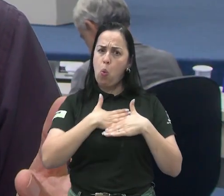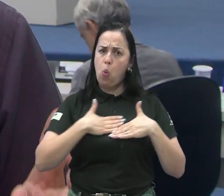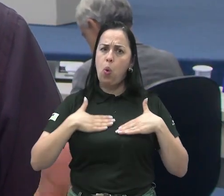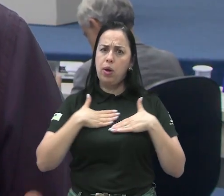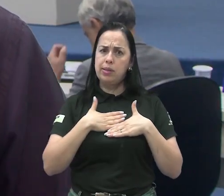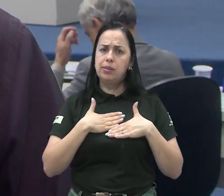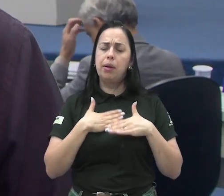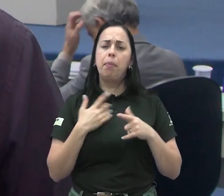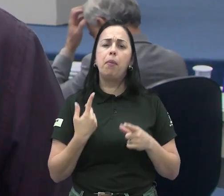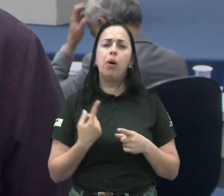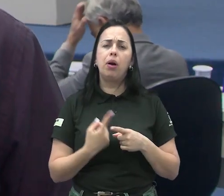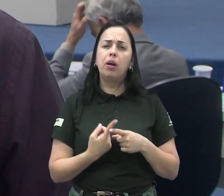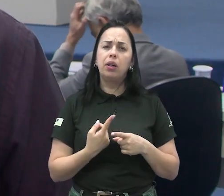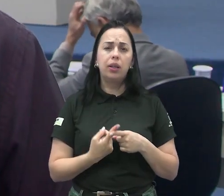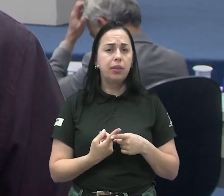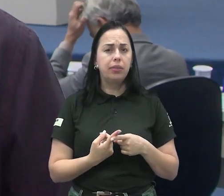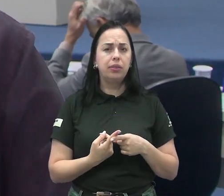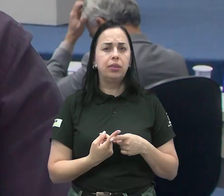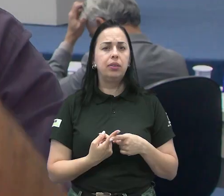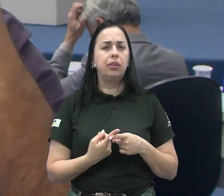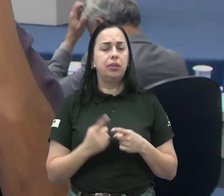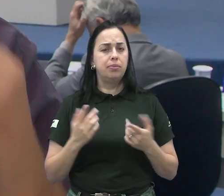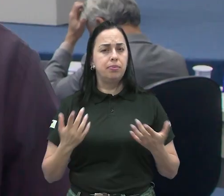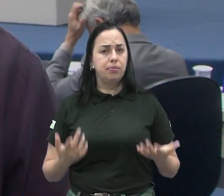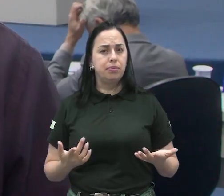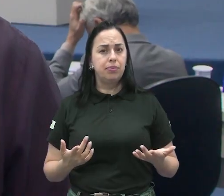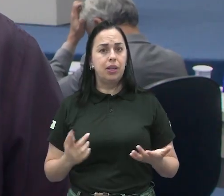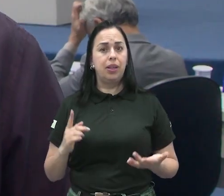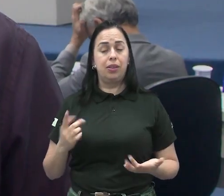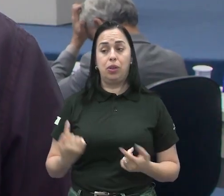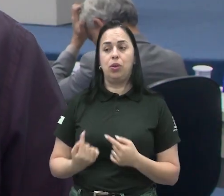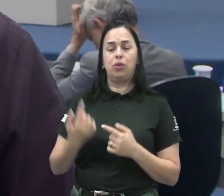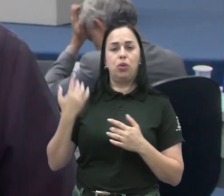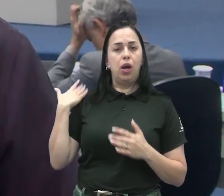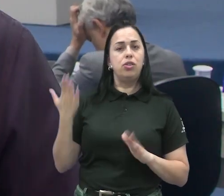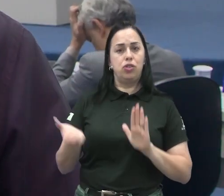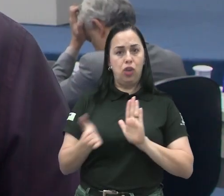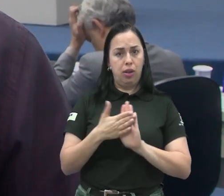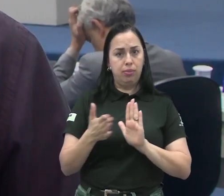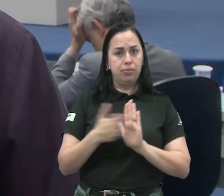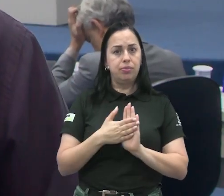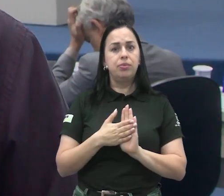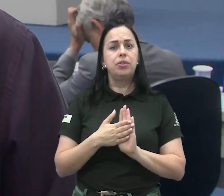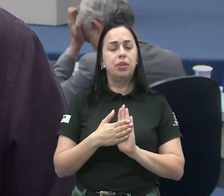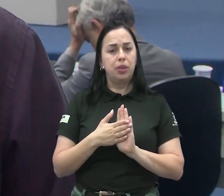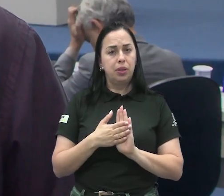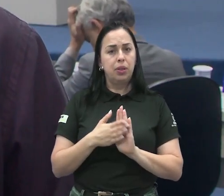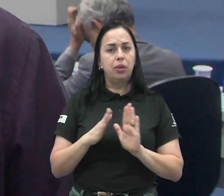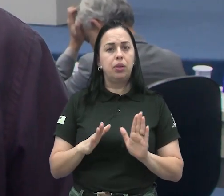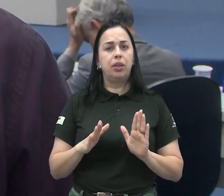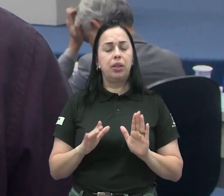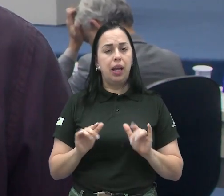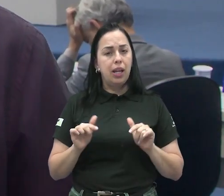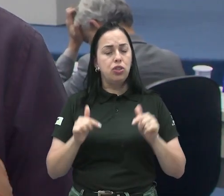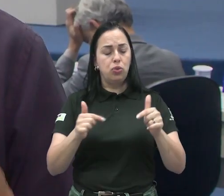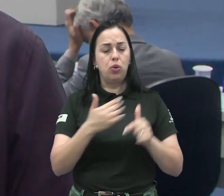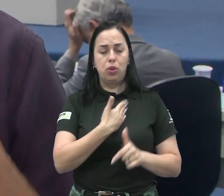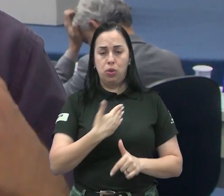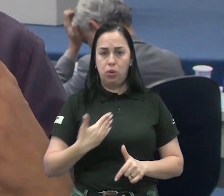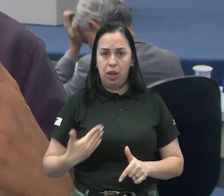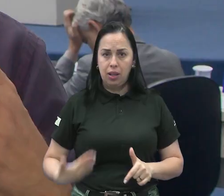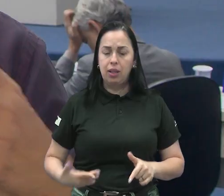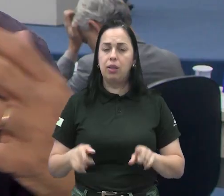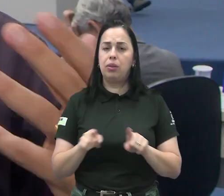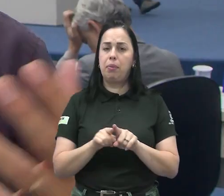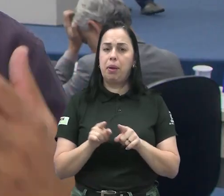olhos esse tipo de posição, porque isso traz à luz aquilo que nós propusemos aqui, que é a política pública